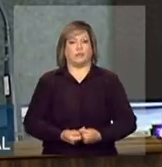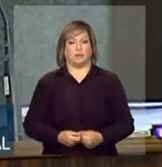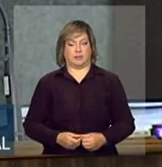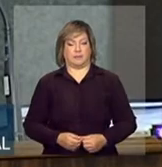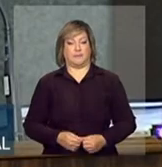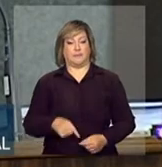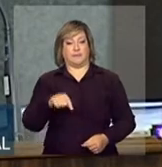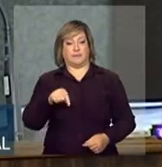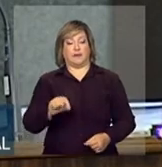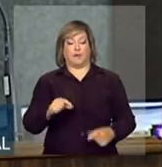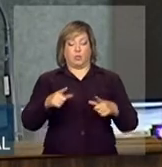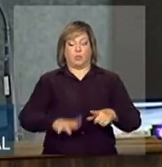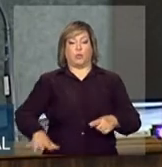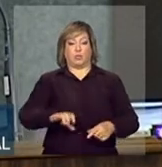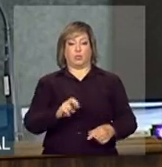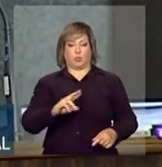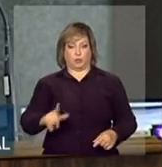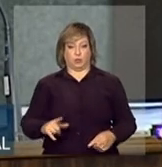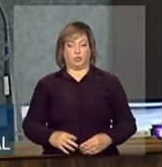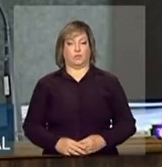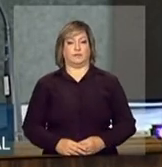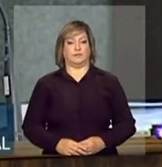gestor da região sul.